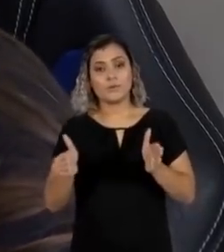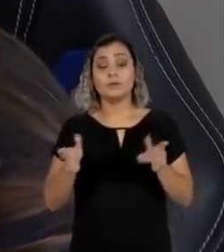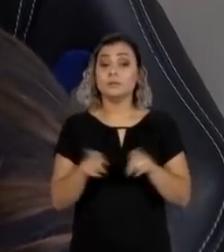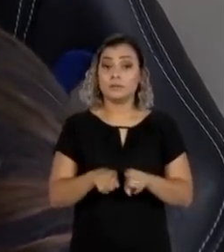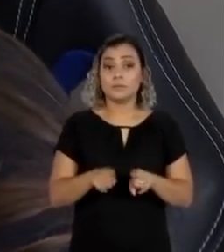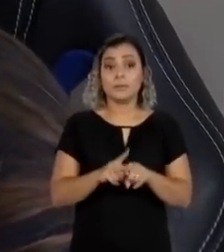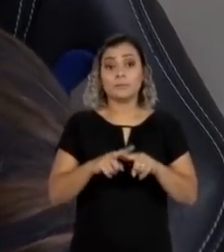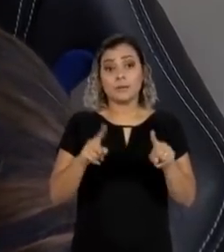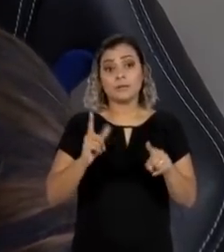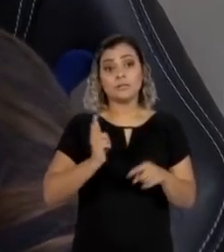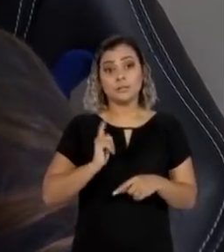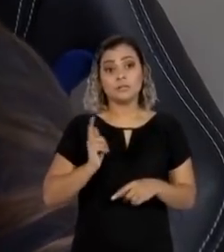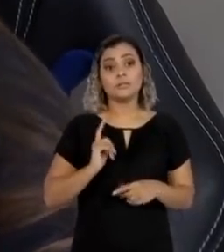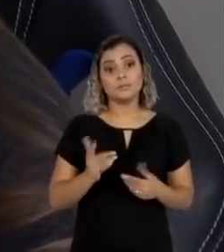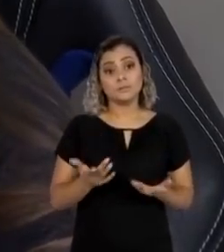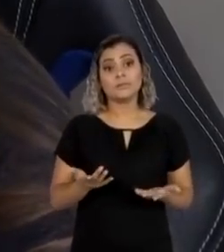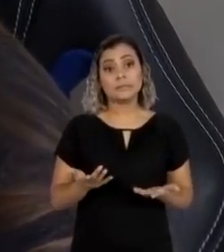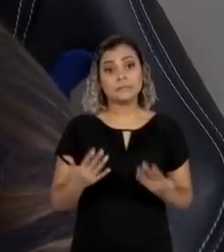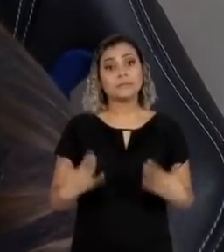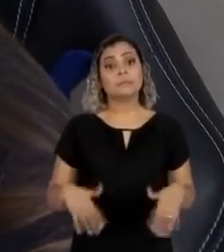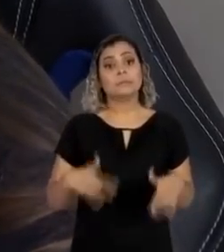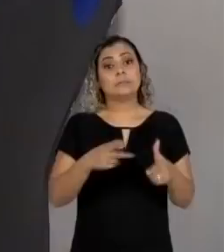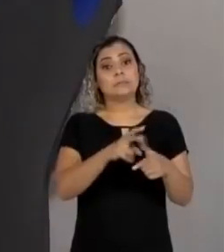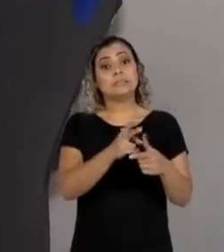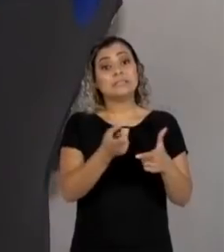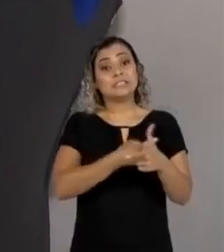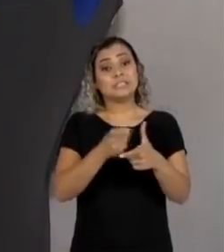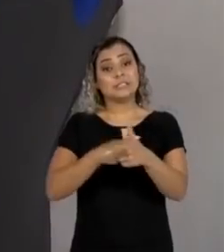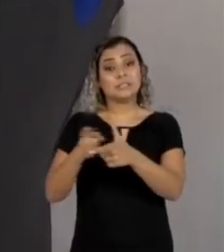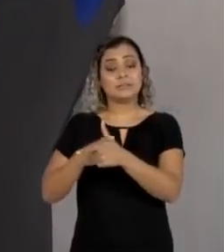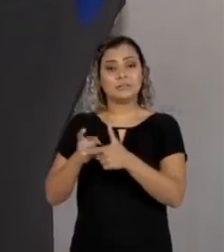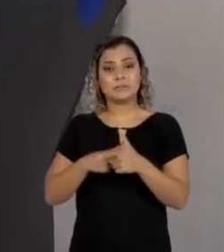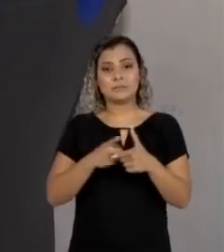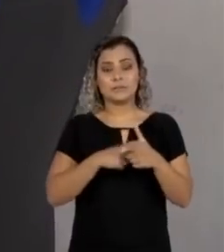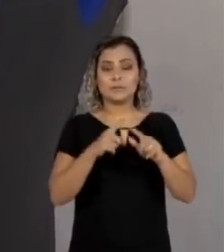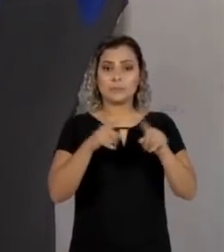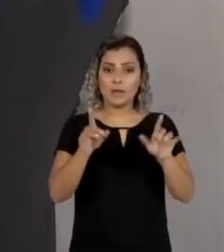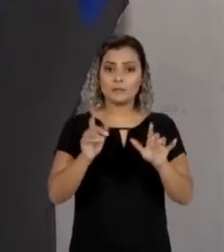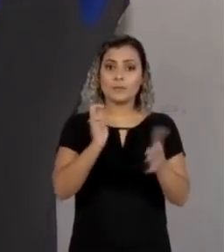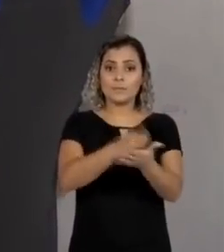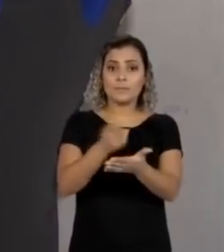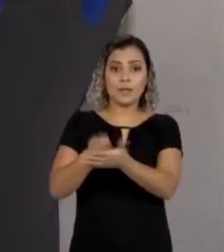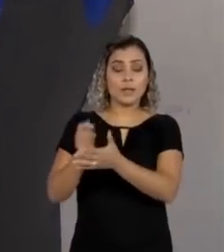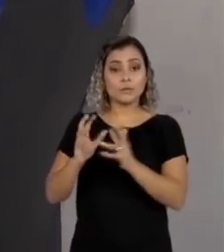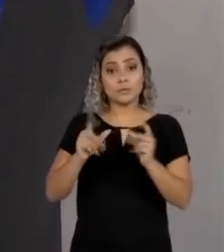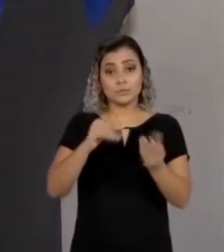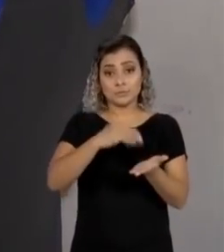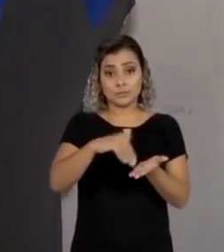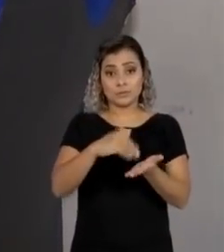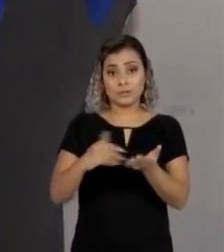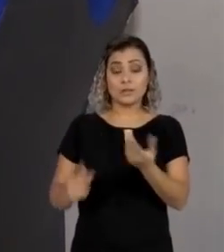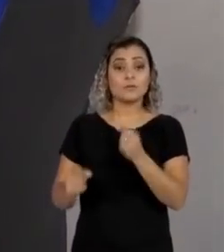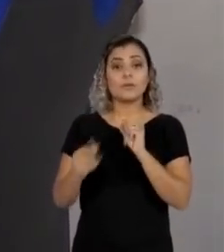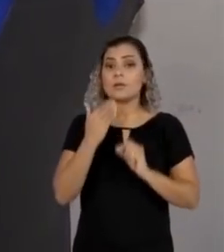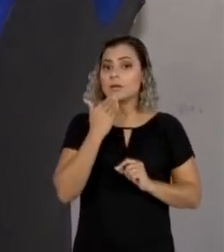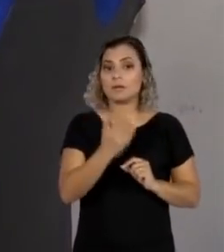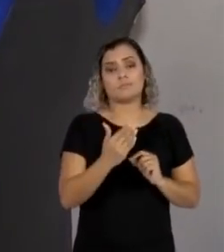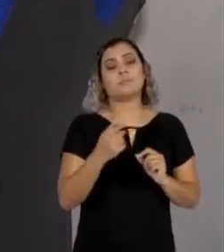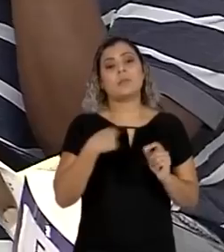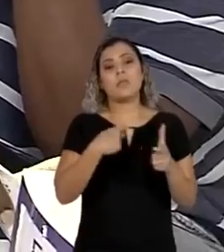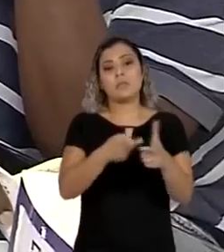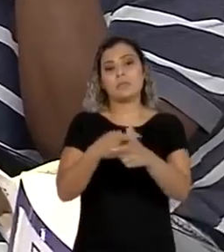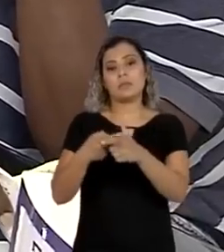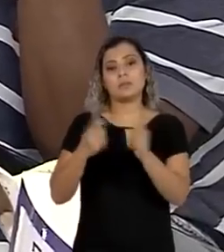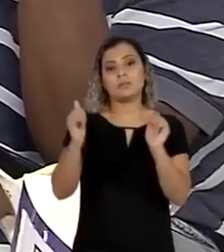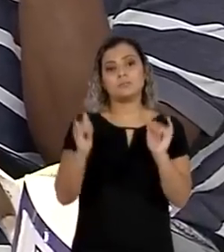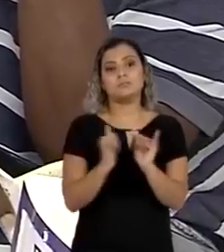Então eu tive muita dívida, na verdade. Para colocar as finanças em ordem, a secretária recorreu ao mutirão de renegociação,